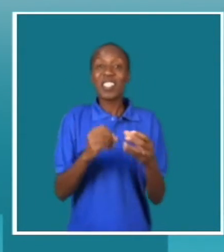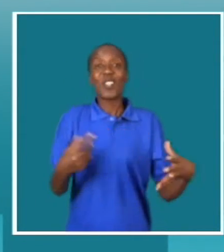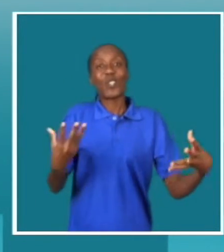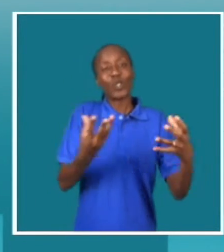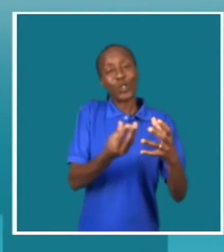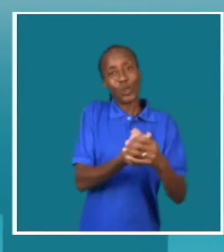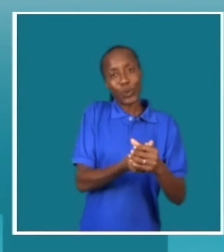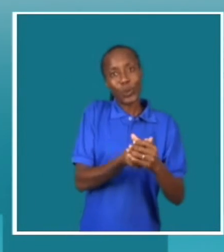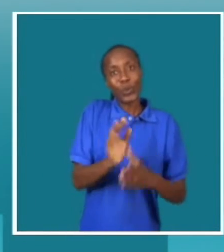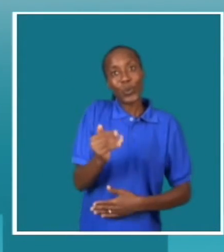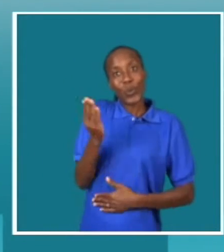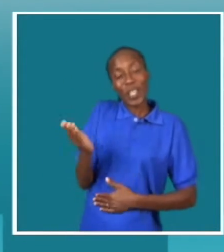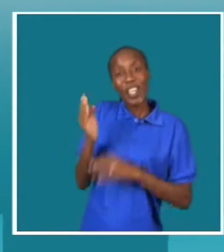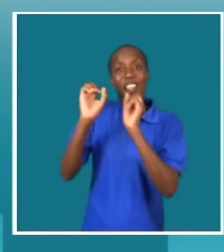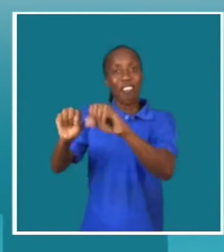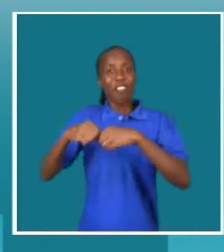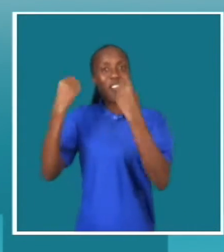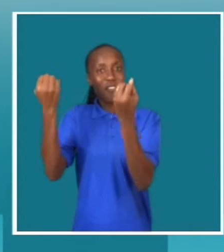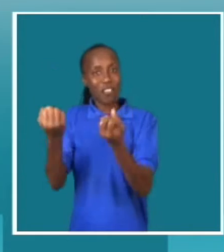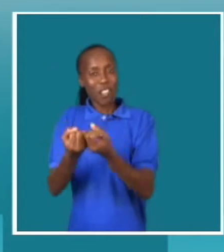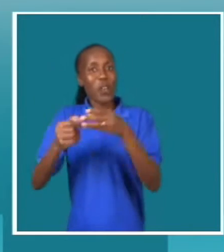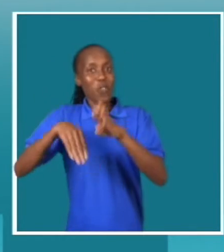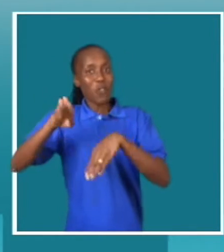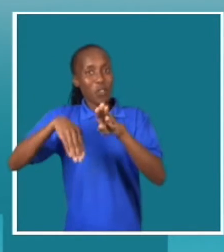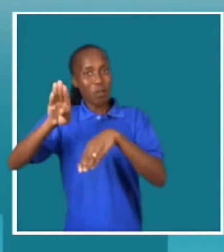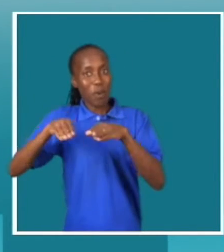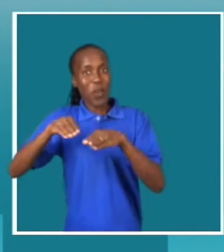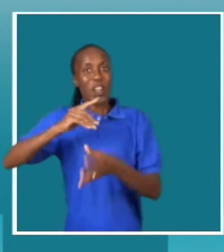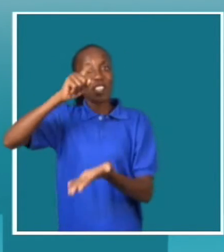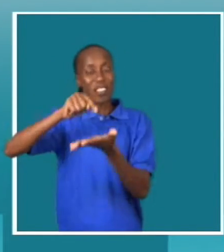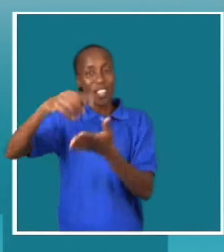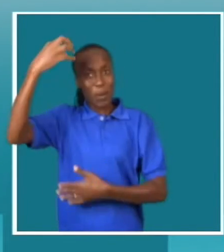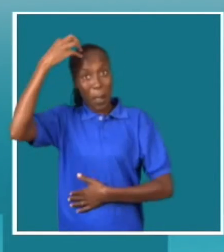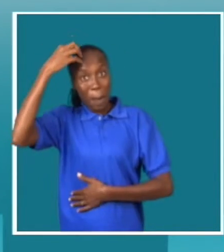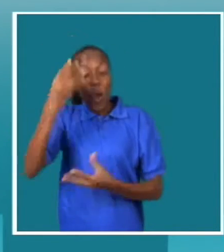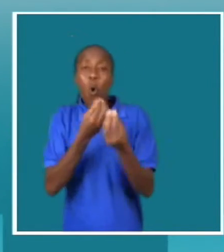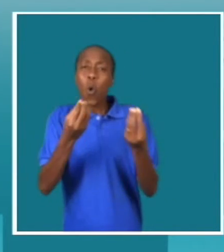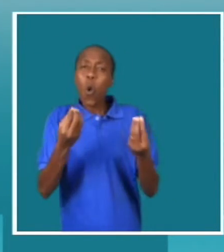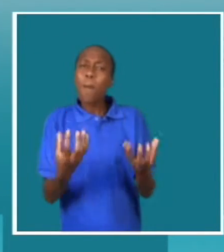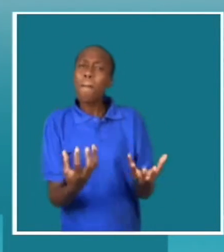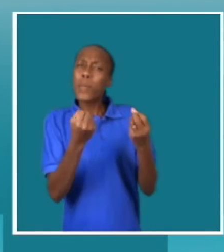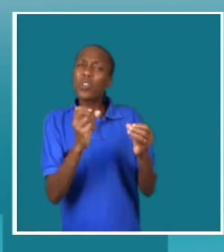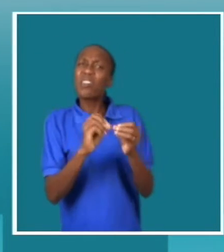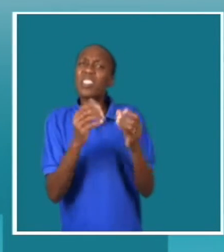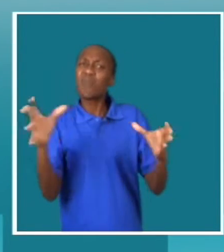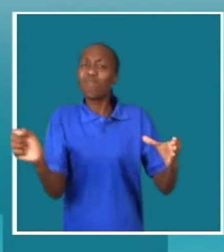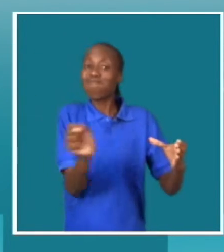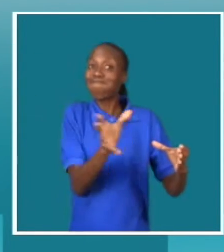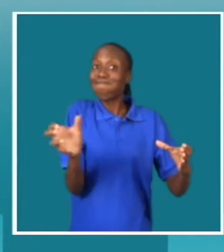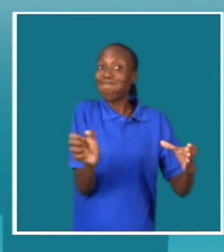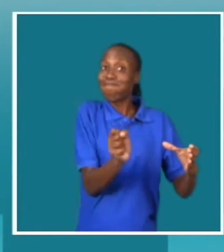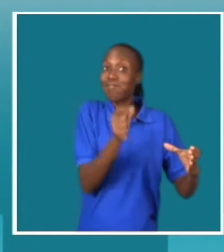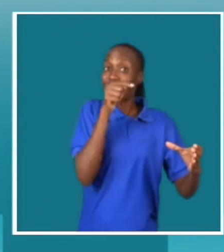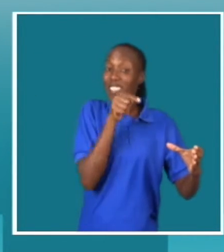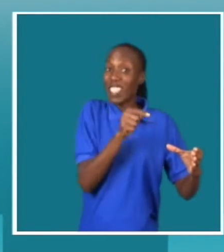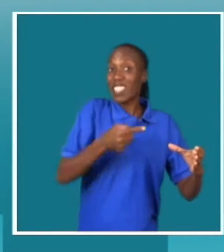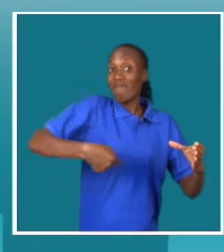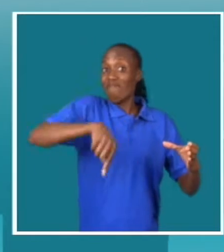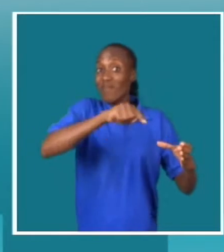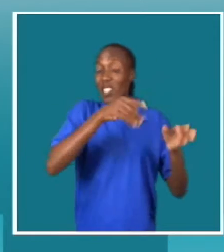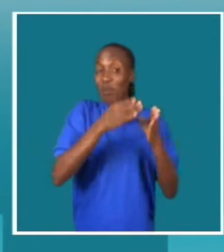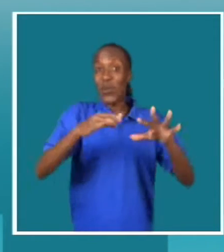ajudar, junto com a própria Associação de Futebol da Cidade de Maputo, como é que nós podemos integrar